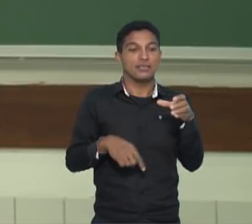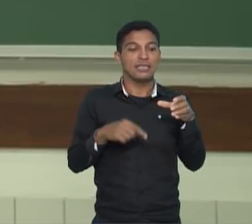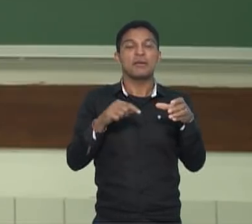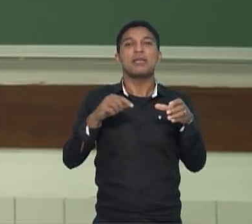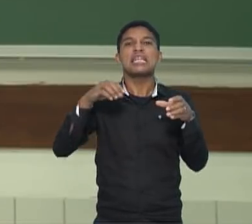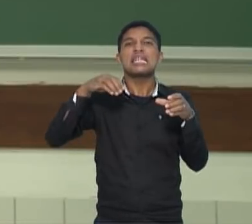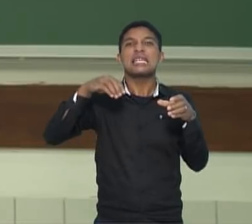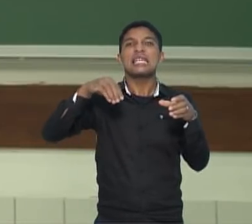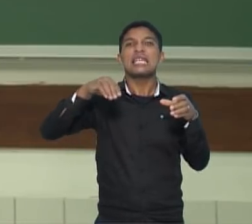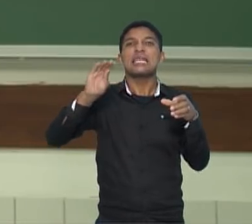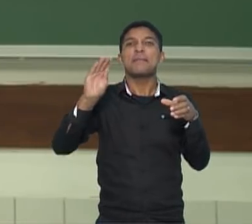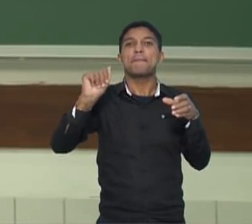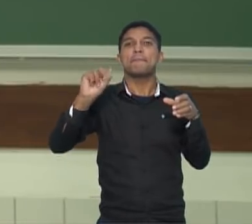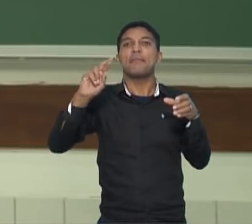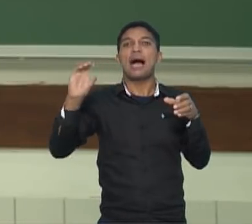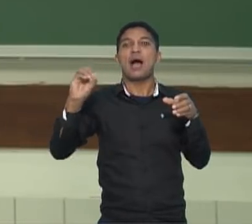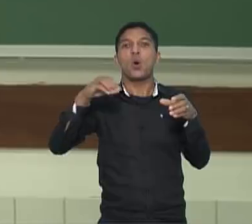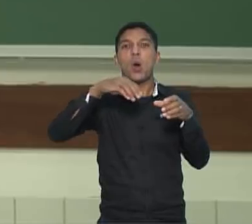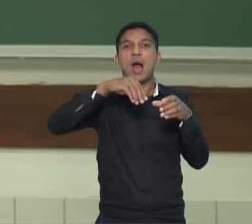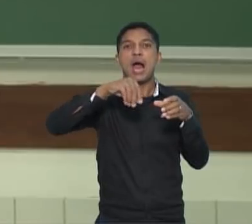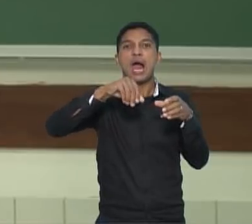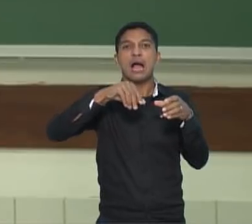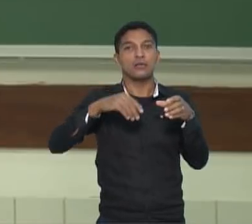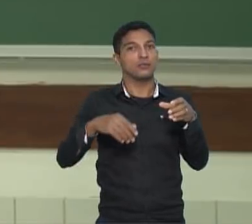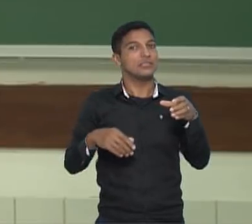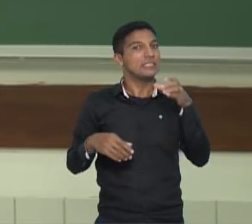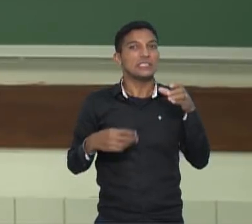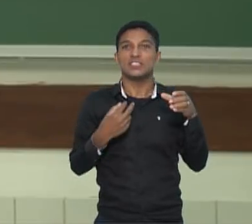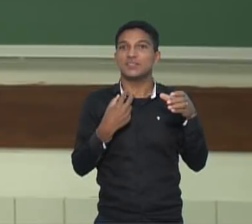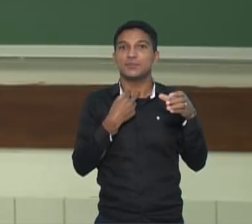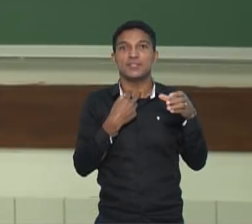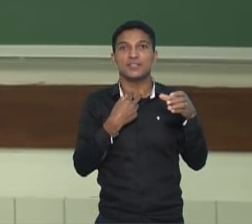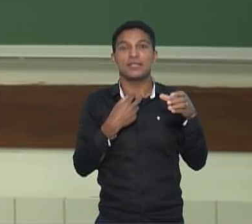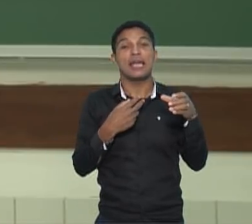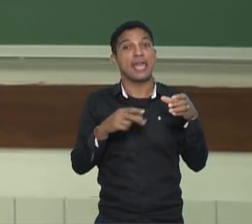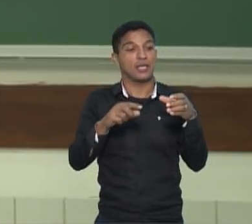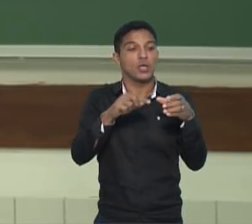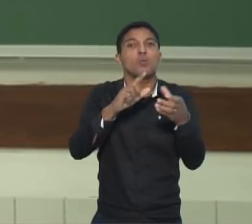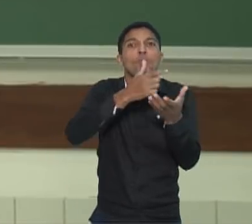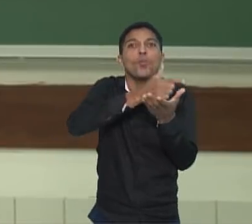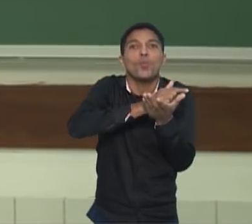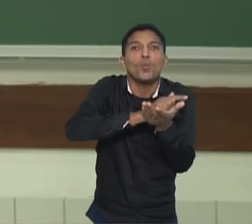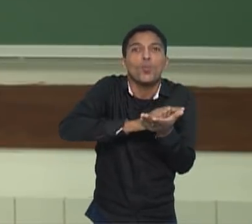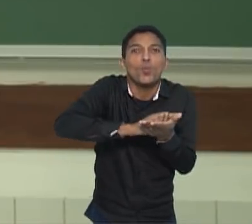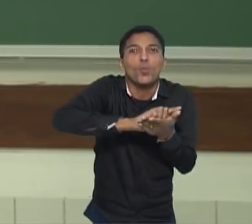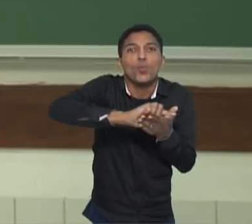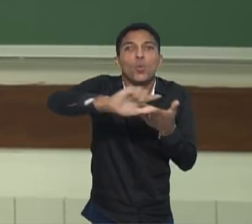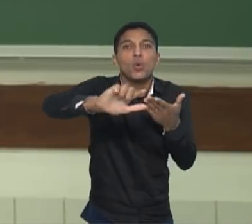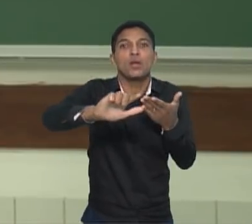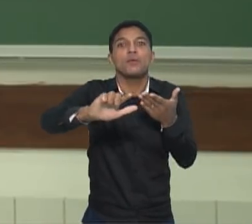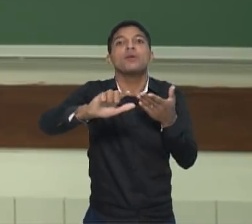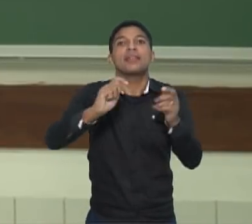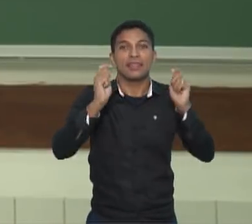barro. Então, tem que estar numa condição que eu consiga ingerir, de utilizá-la, consumi-la.